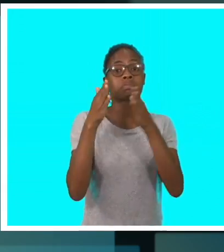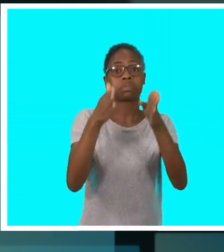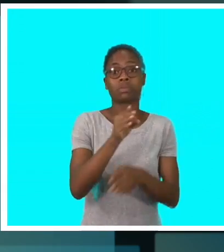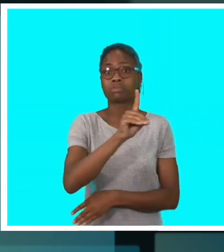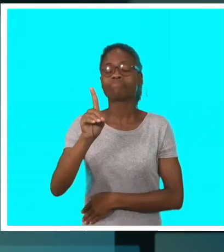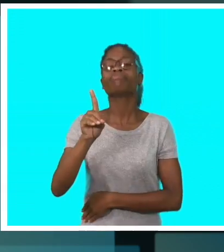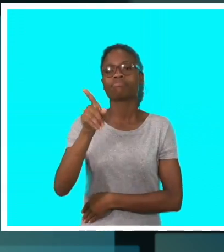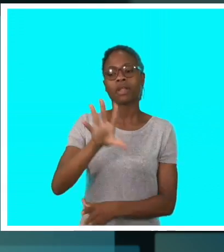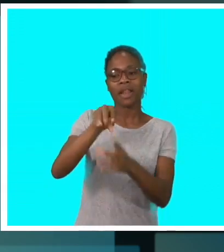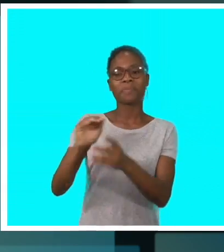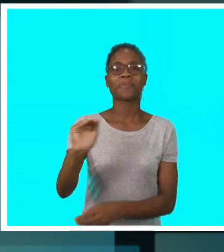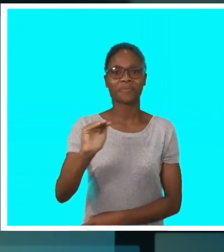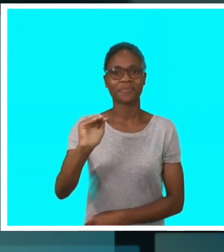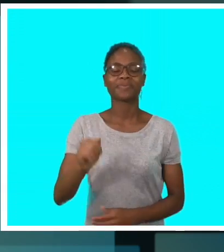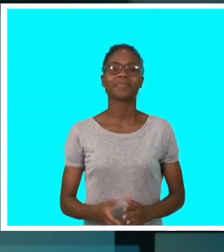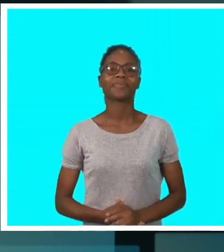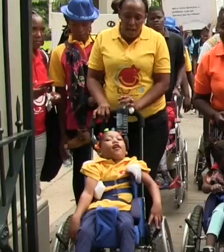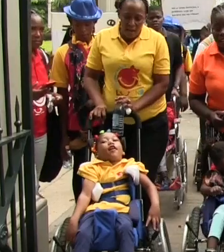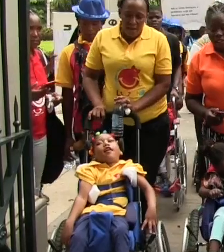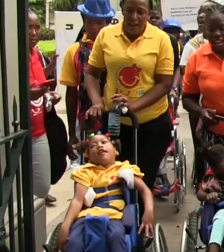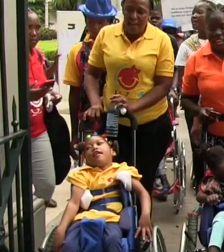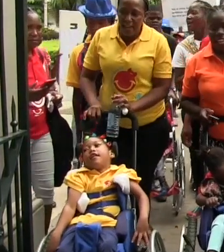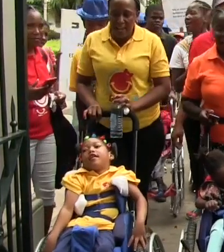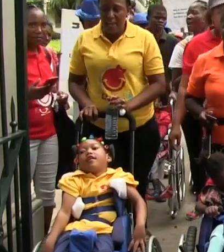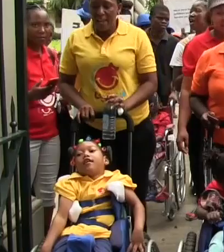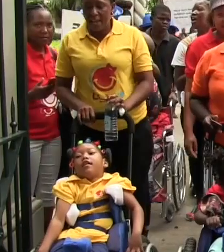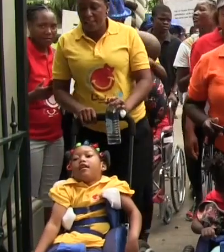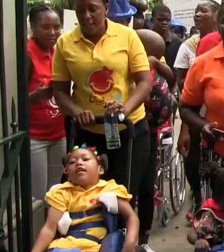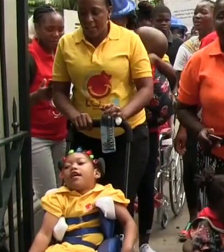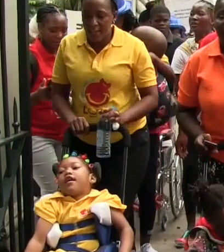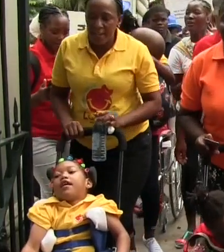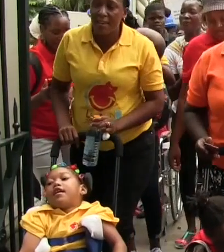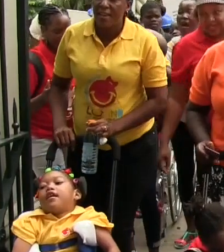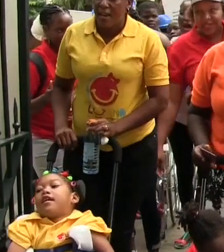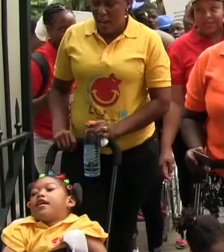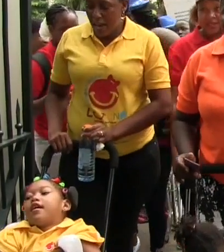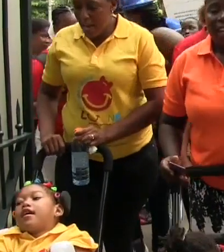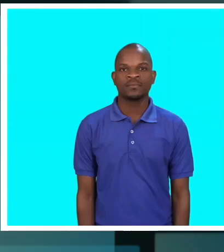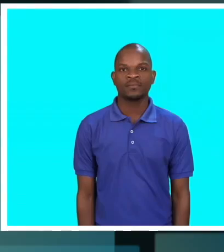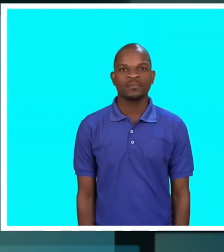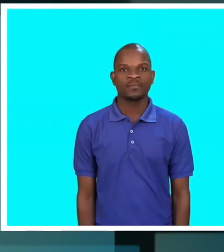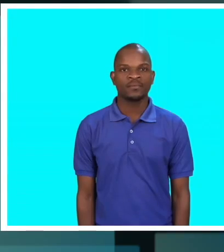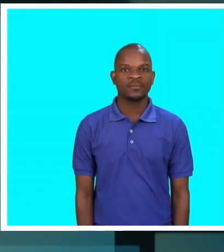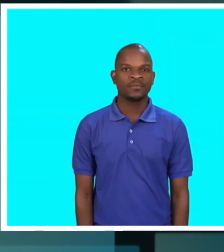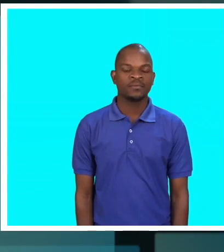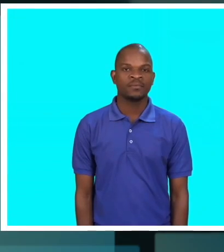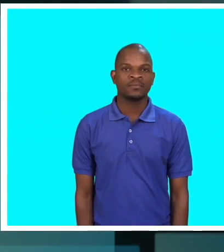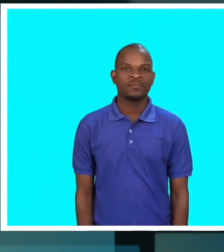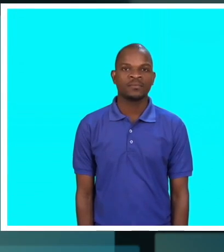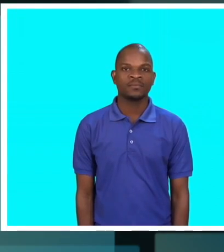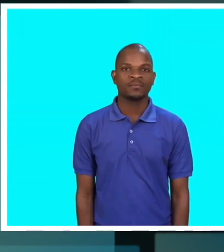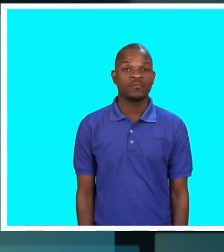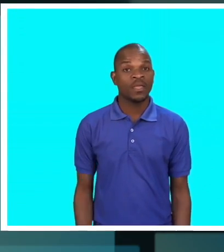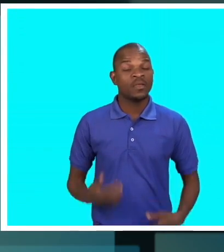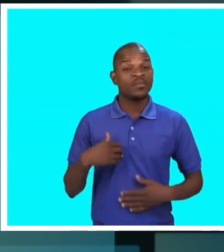teve como objetivo consciencializar as pessoas sobre a necessidade de inclusão social. Eu acho que foi uma boa